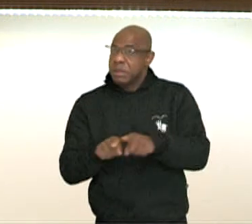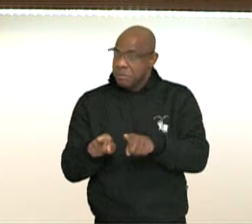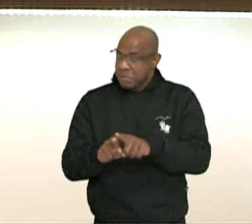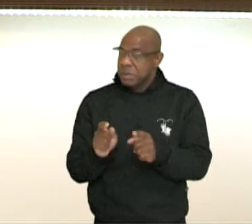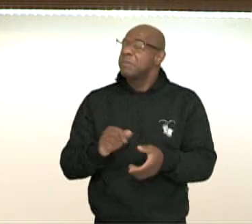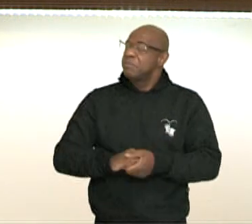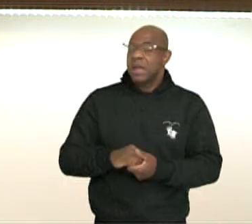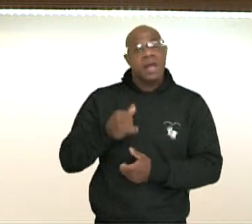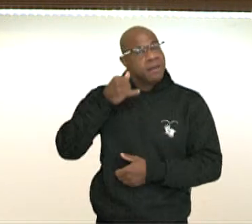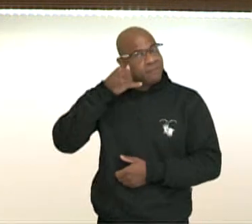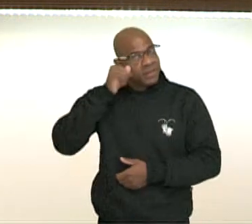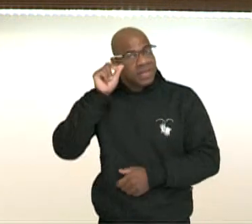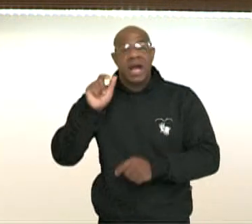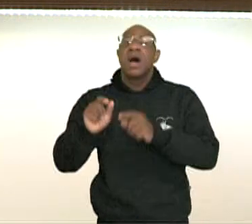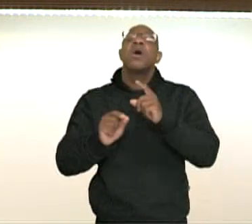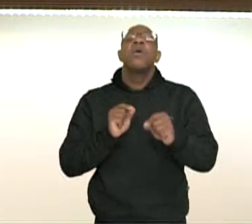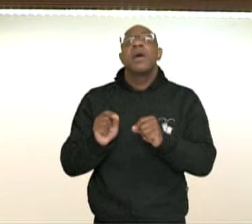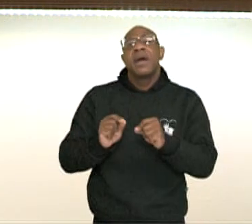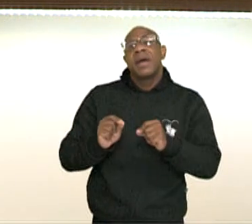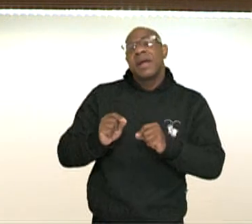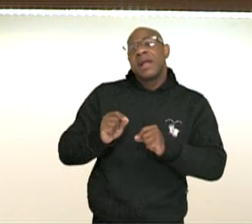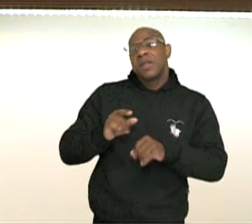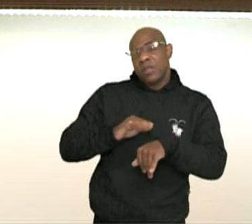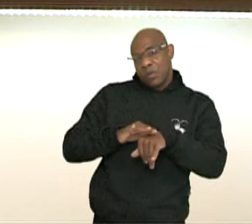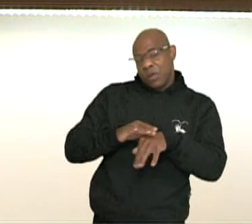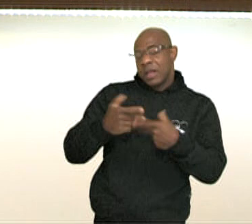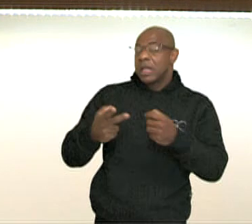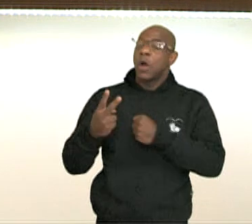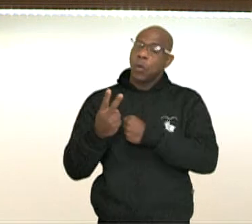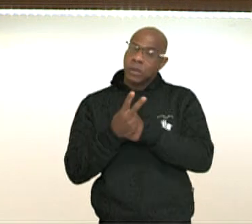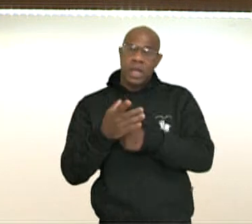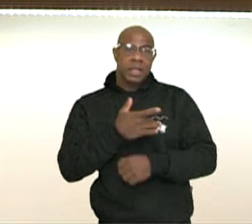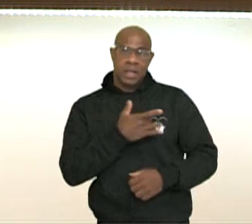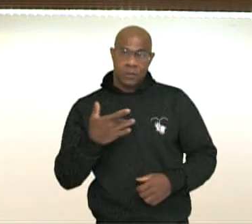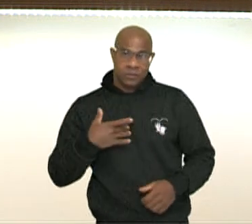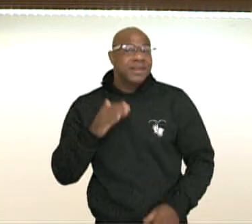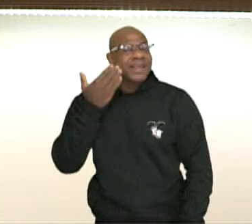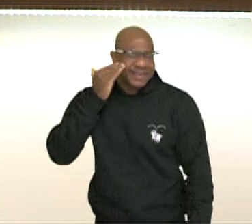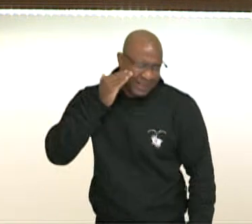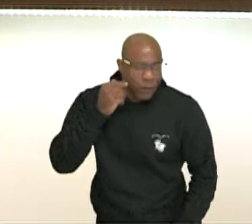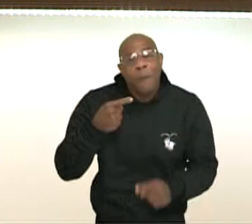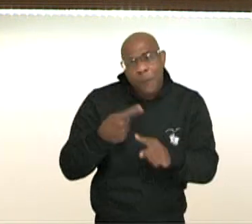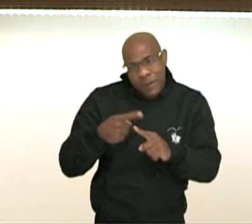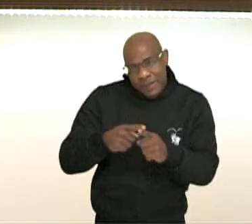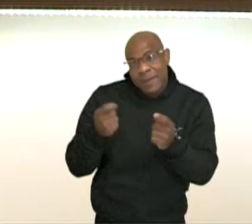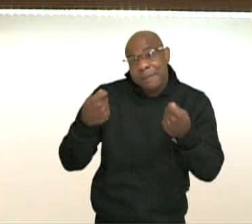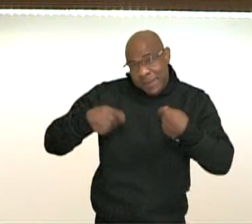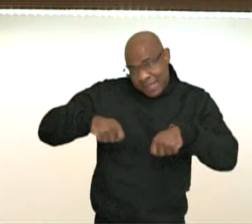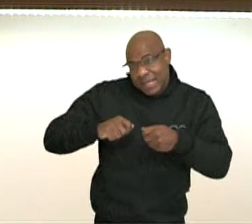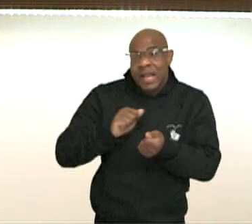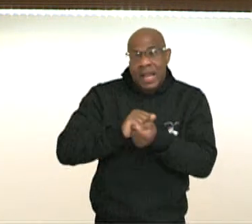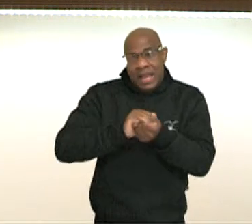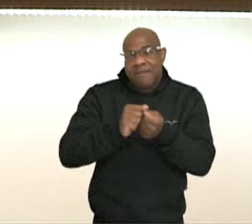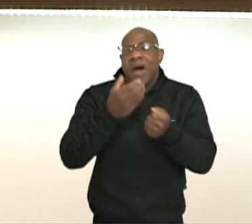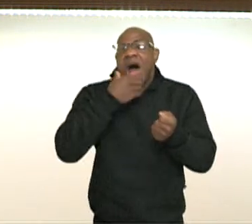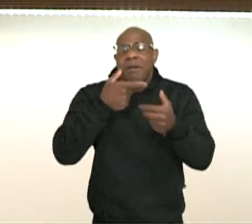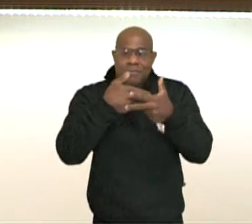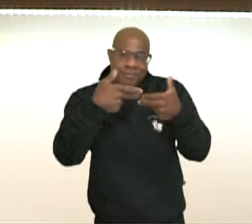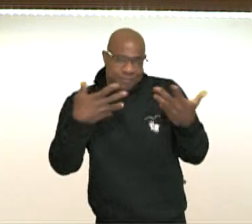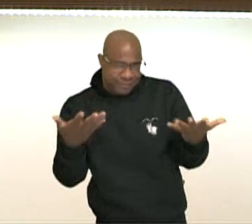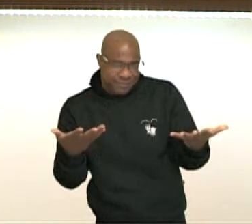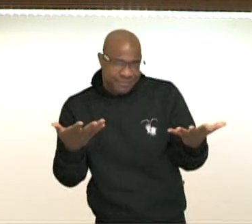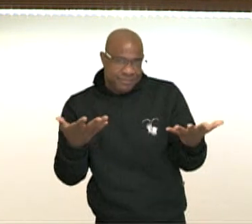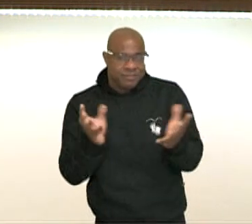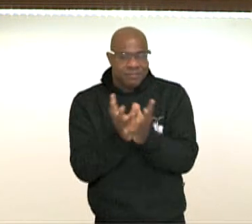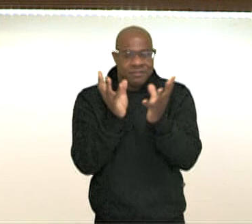prevenção, ok? Cuidando da nossa saúde. Entendido agora por que você deve lavar? Por conta ali dos ovos de organismos que transmitem doença, que